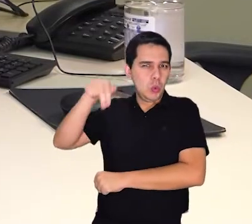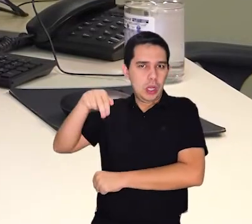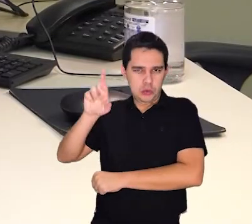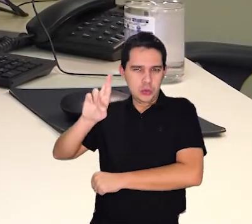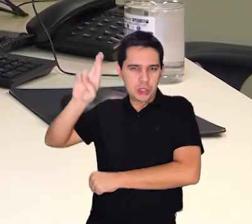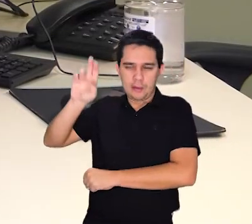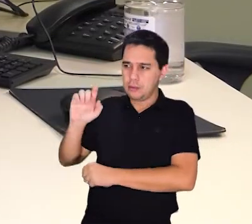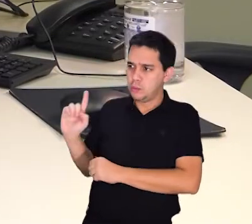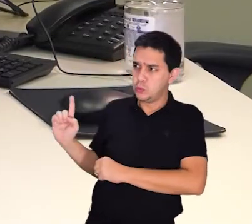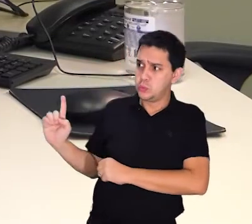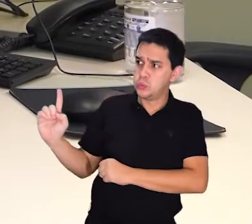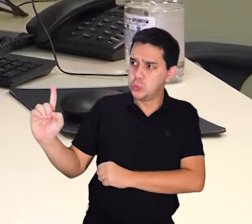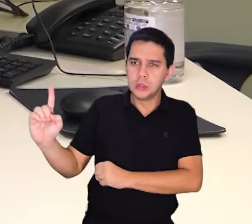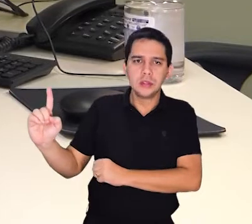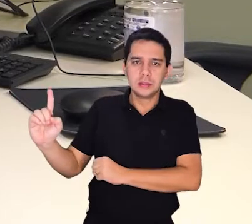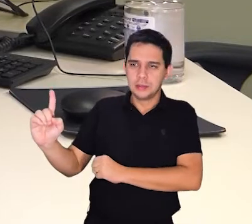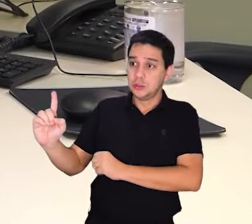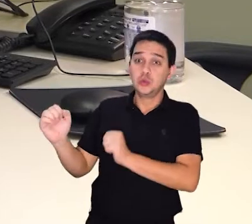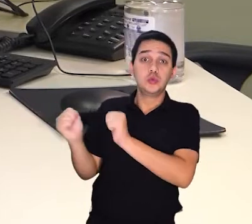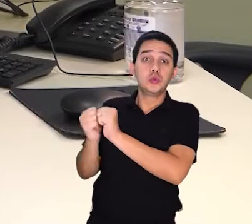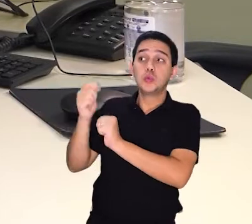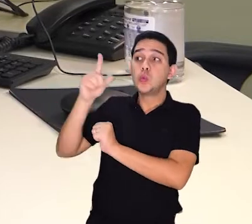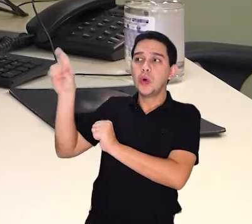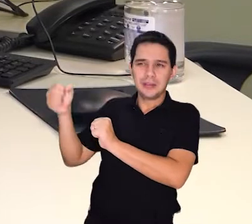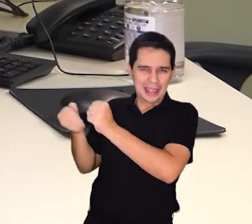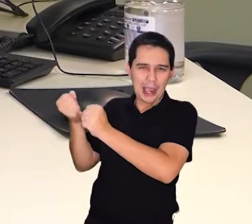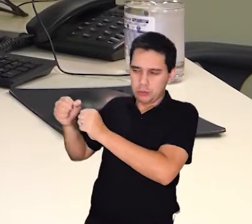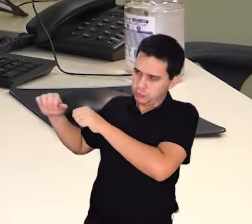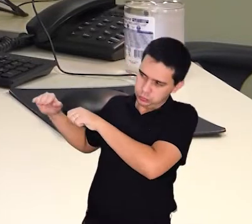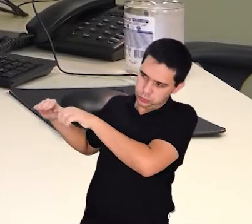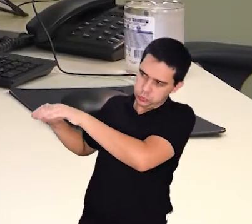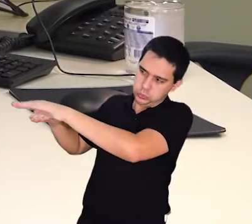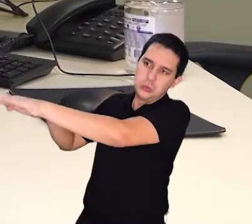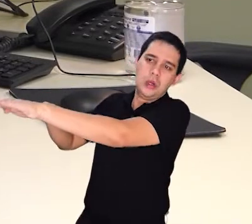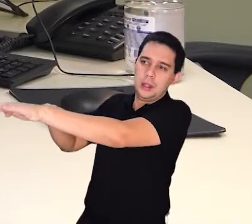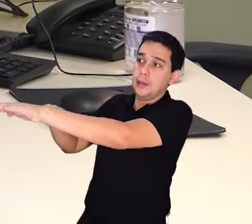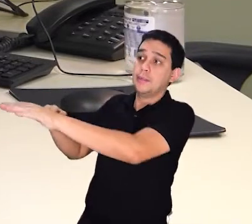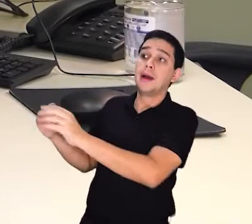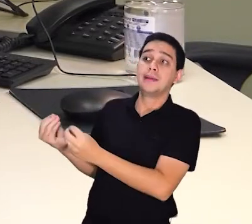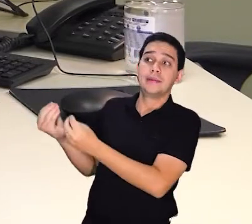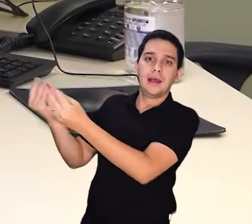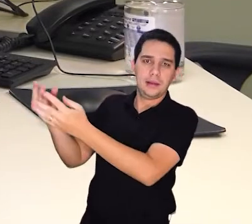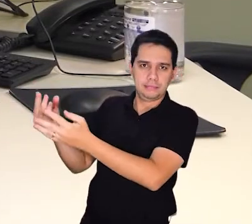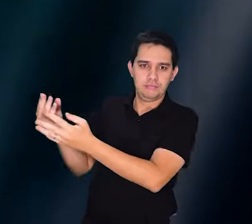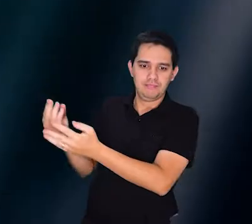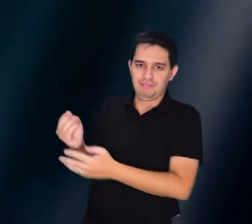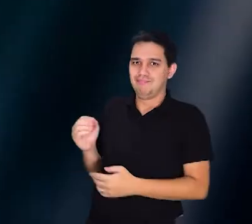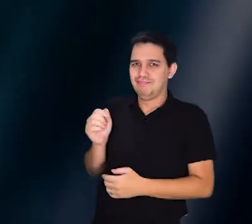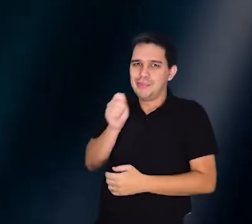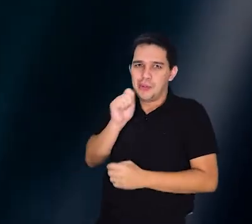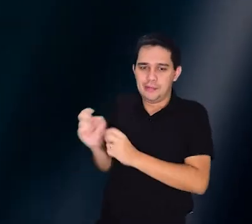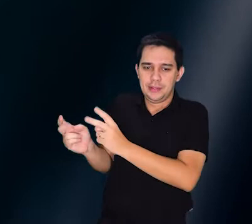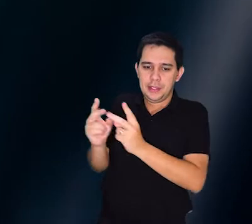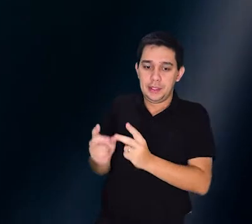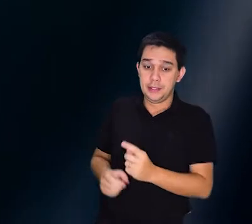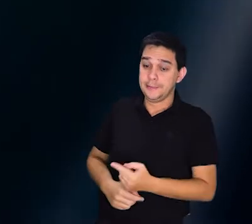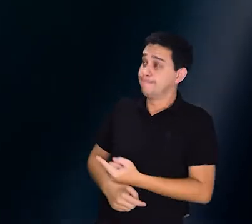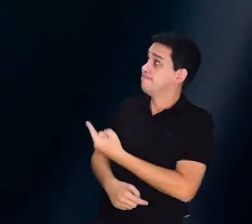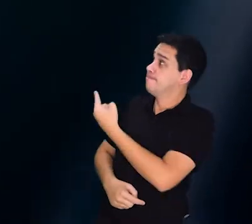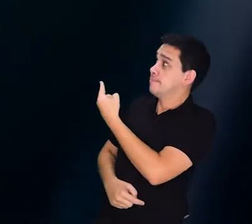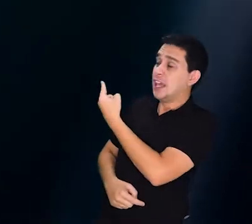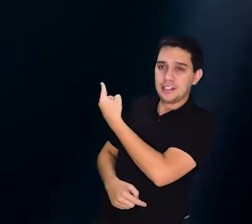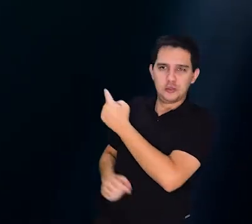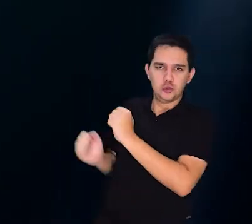estava acompanhado de um outro veículo, Voyage, no qual era conduzido pelo seu segurança, posteriormente identificado